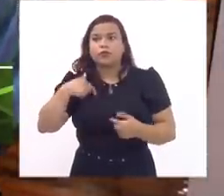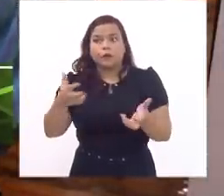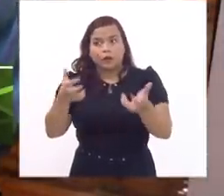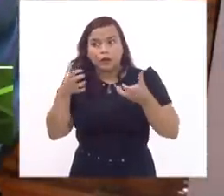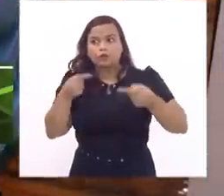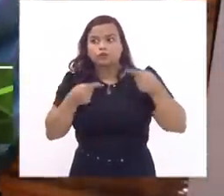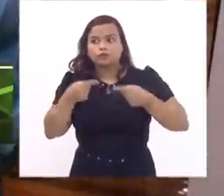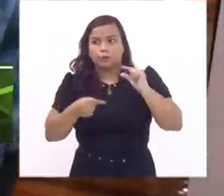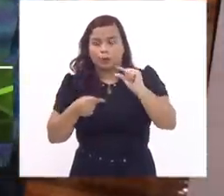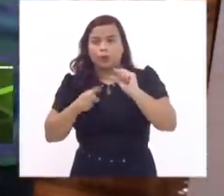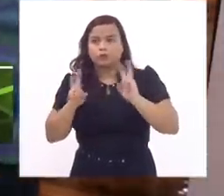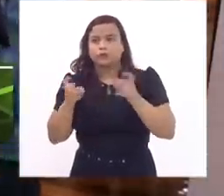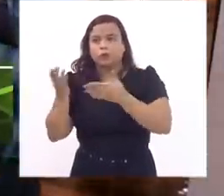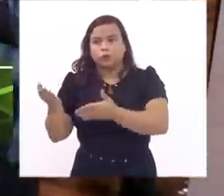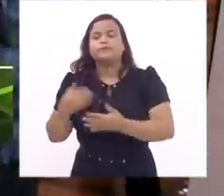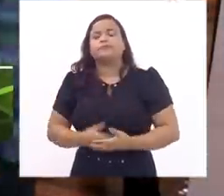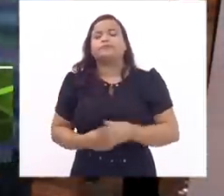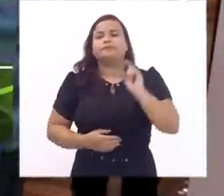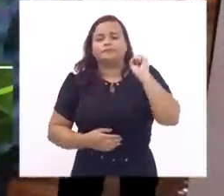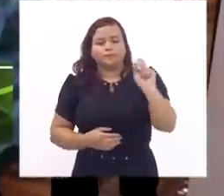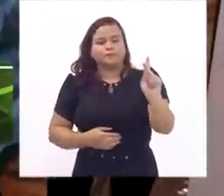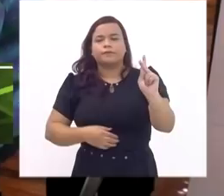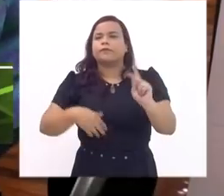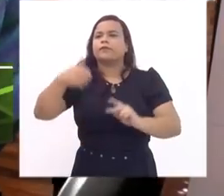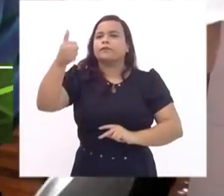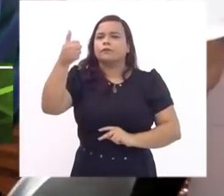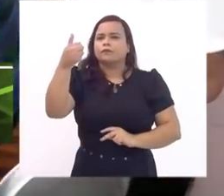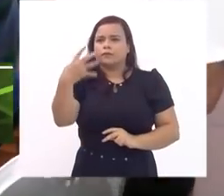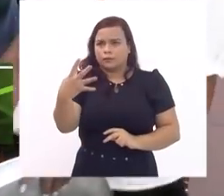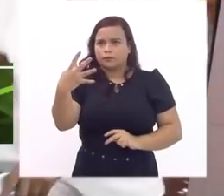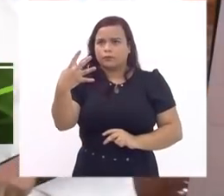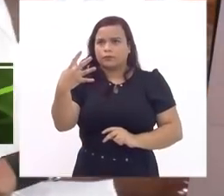considerações. 14º, deputado Carlos Mink.